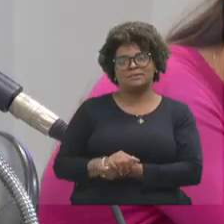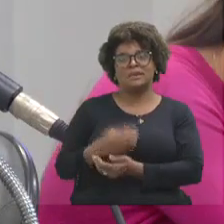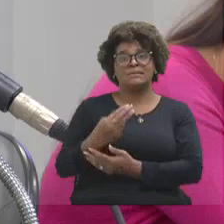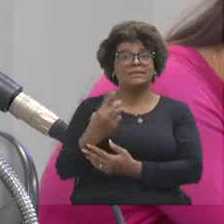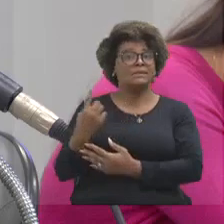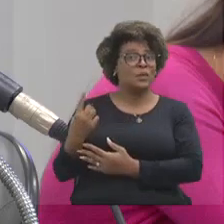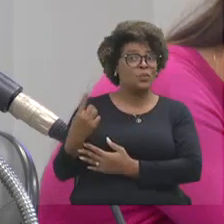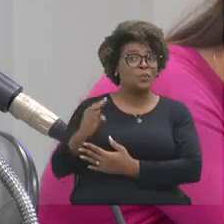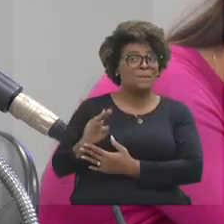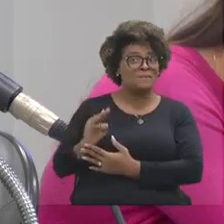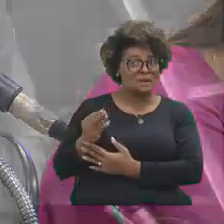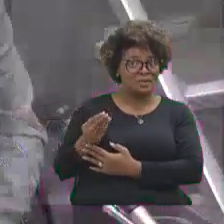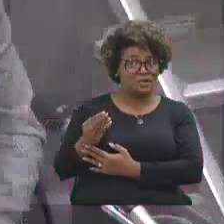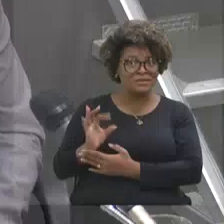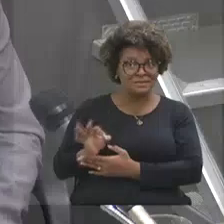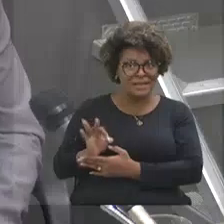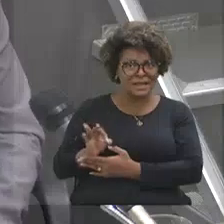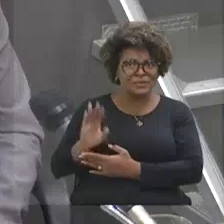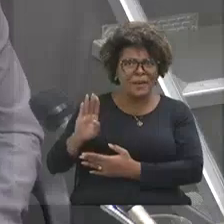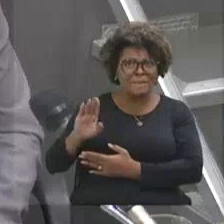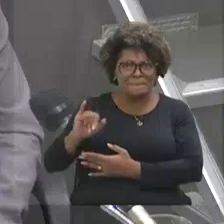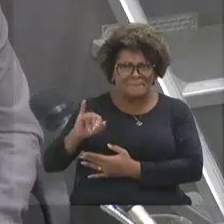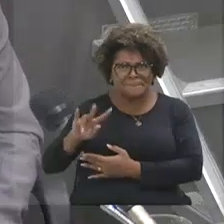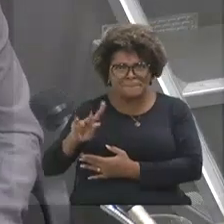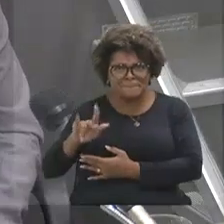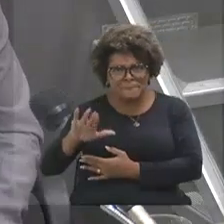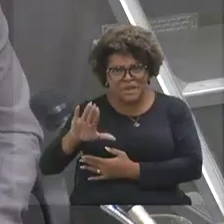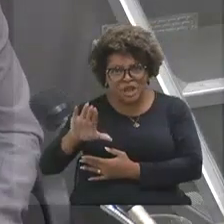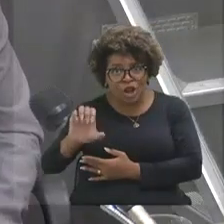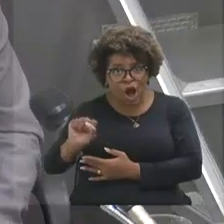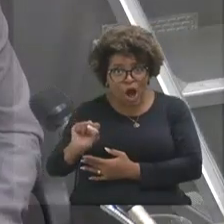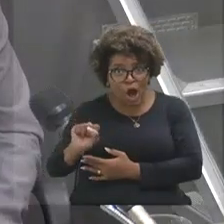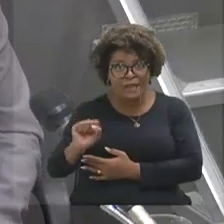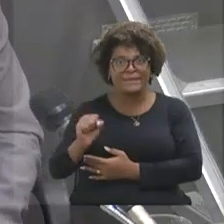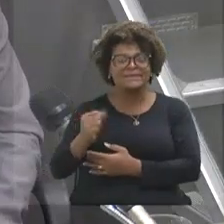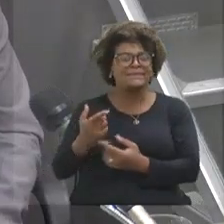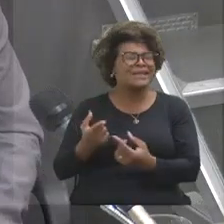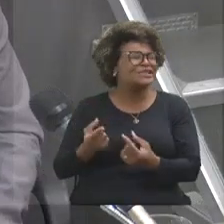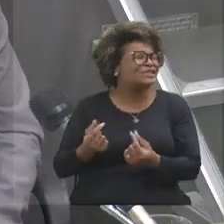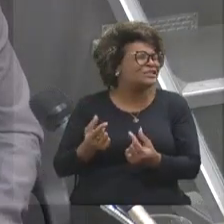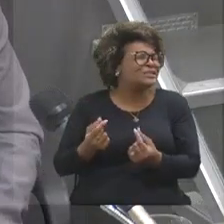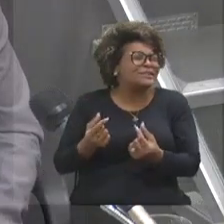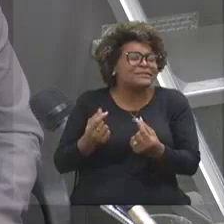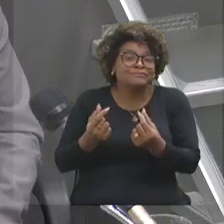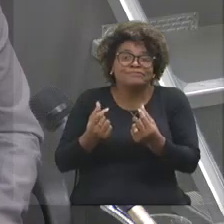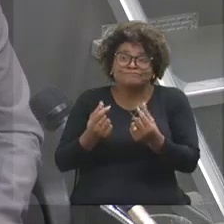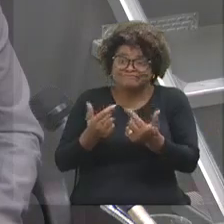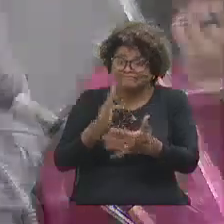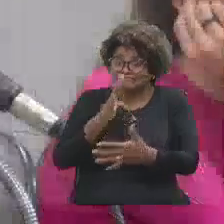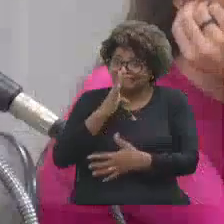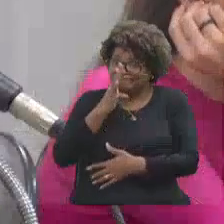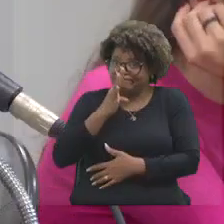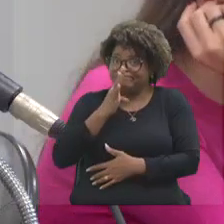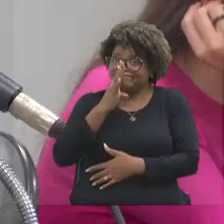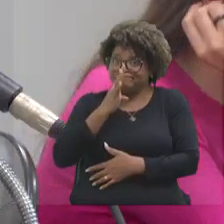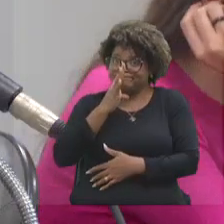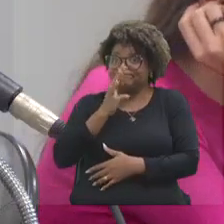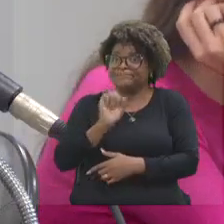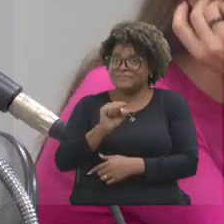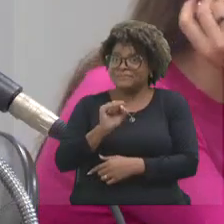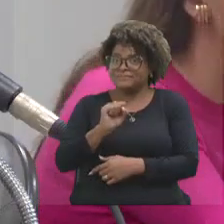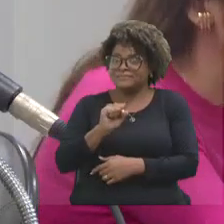bilhões é isso é bem menos gente é bem de bola viu é dinheiro demais que vai ter